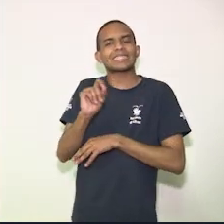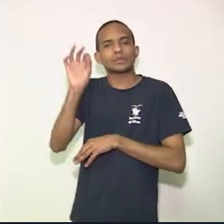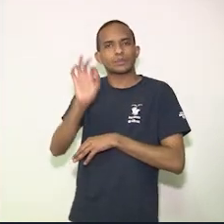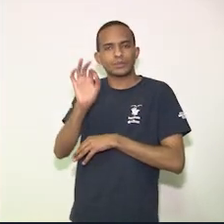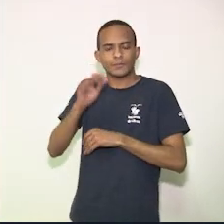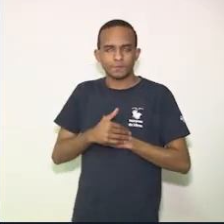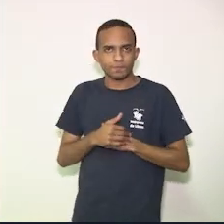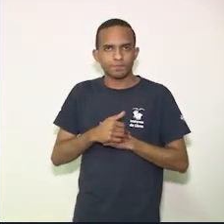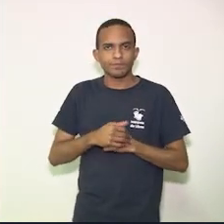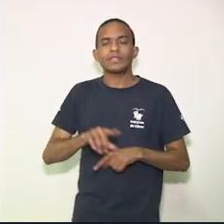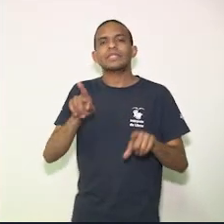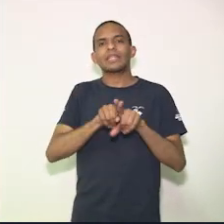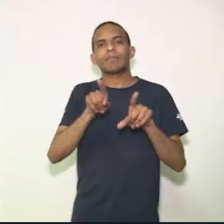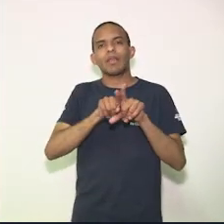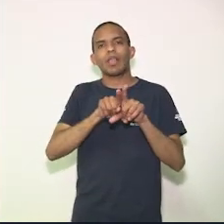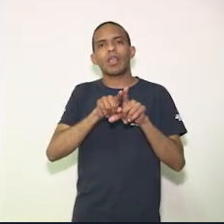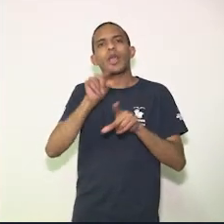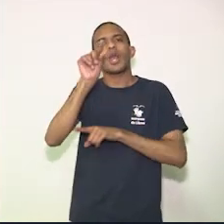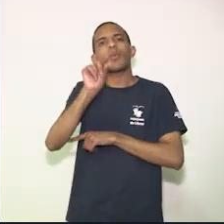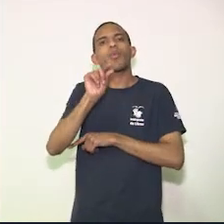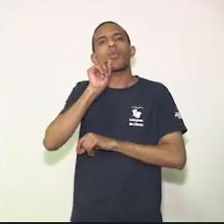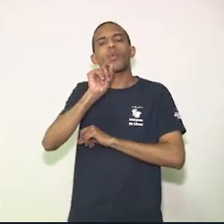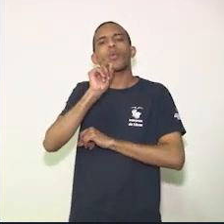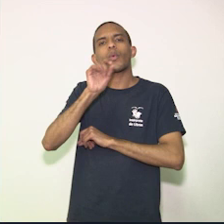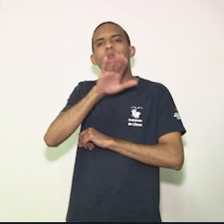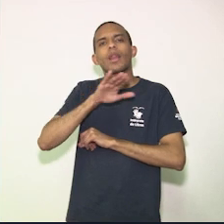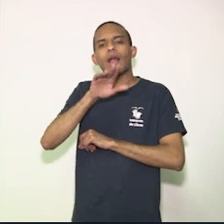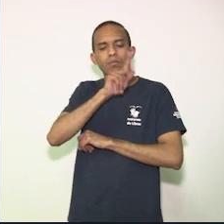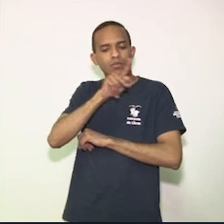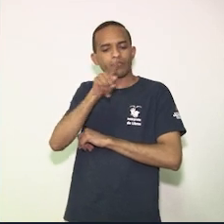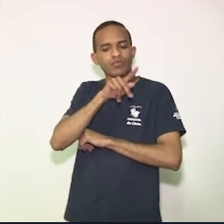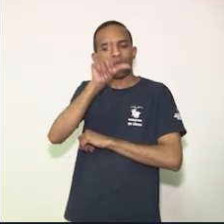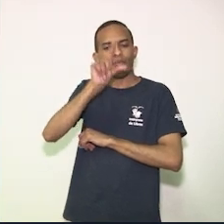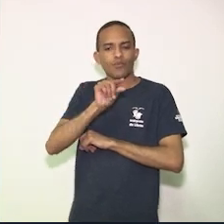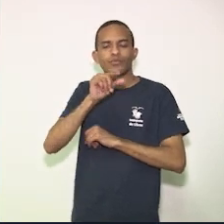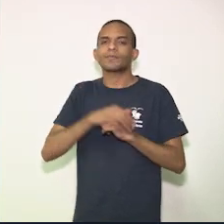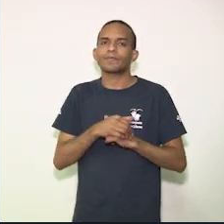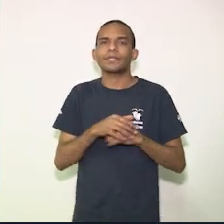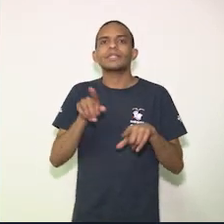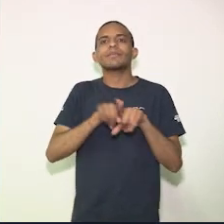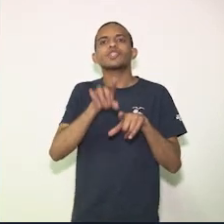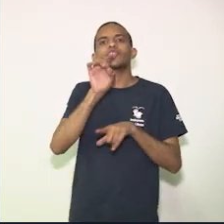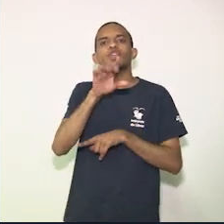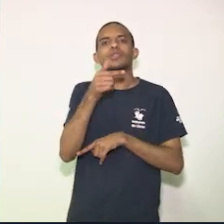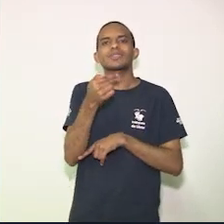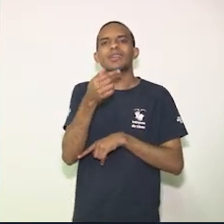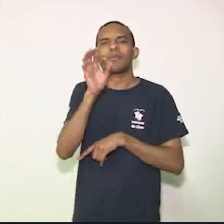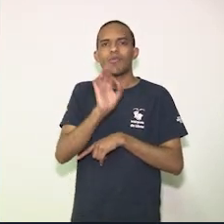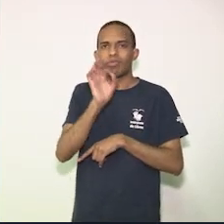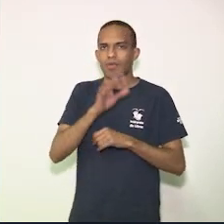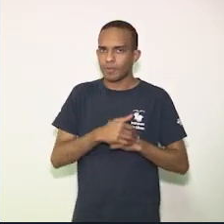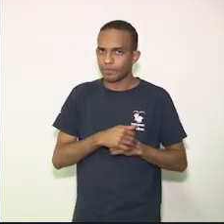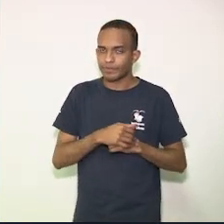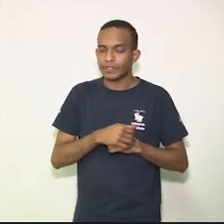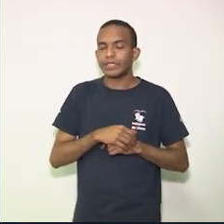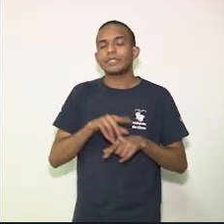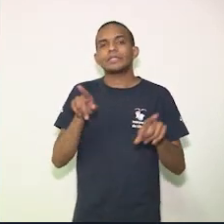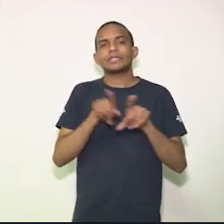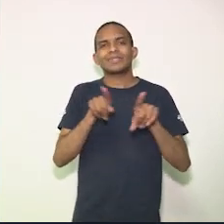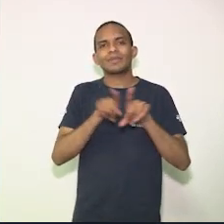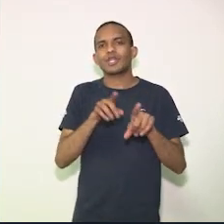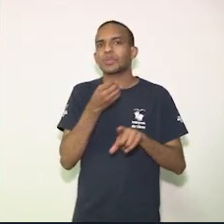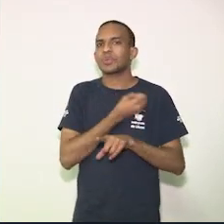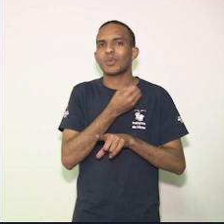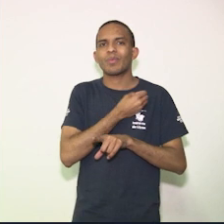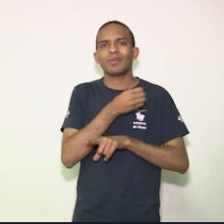70%, uma baixa prevalência entre professores, apenas 7%, o expressivo número